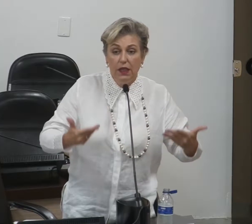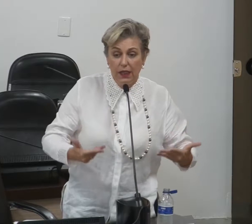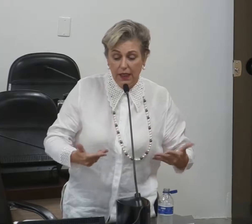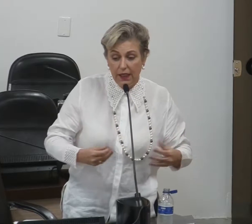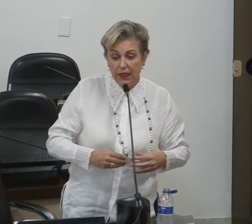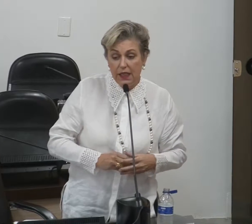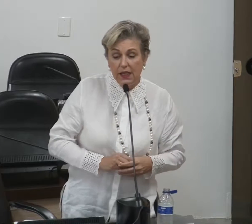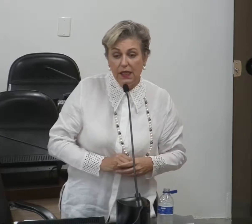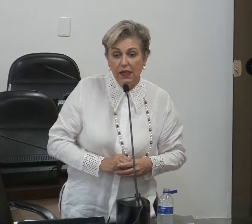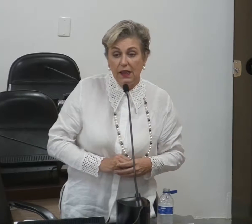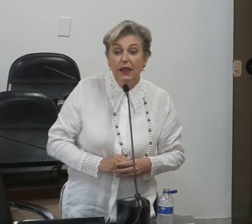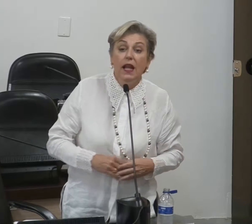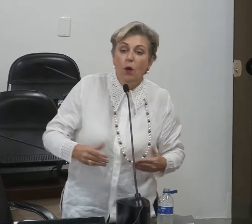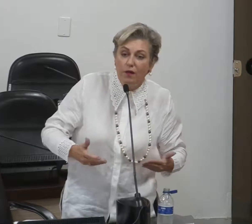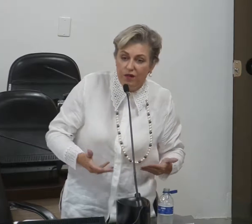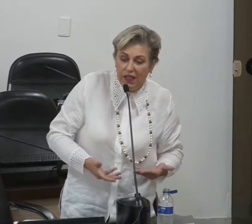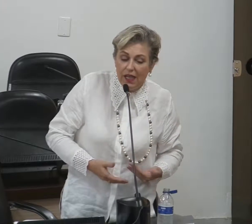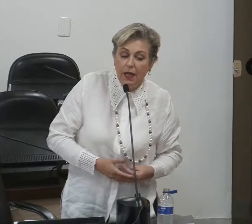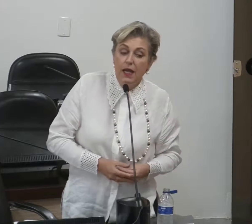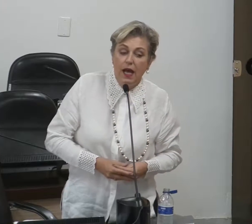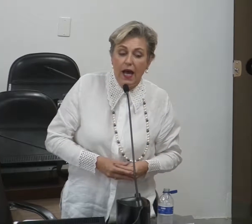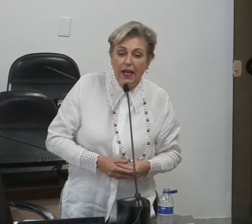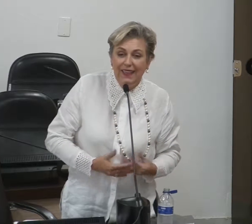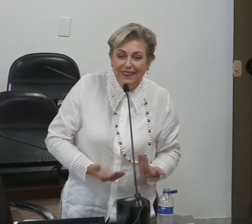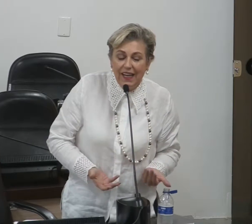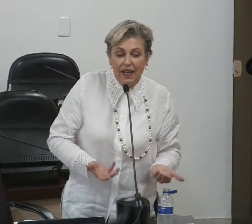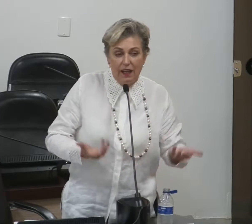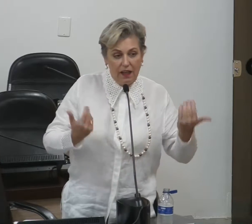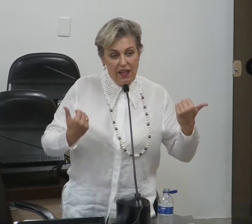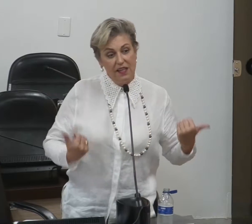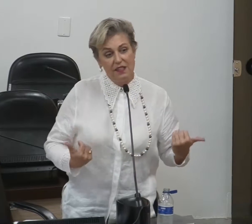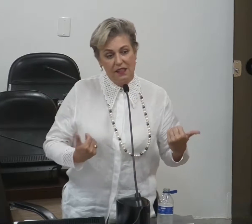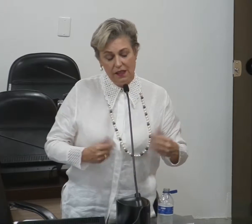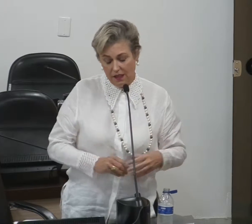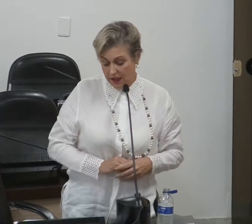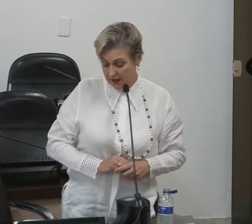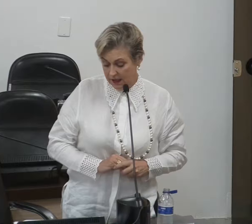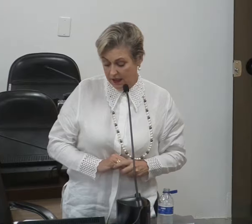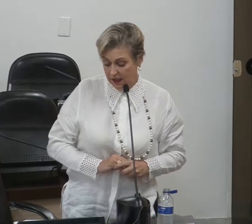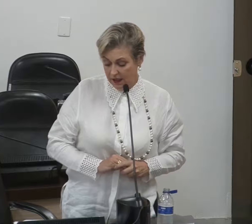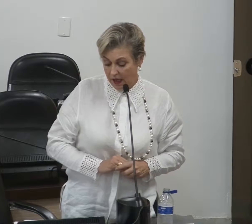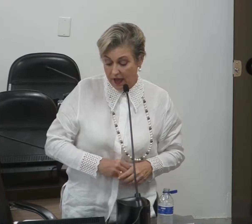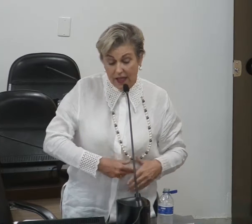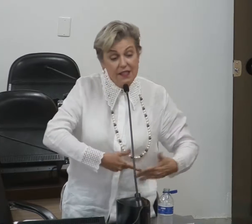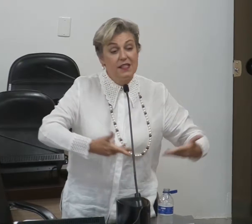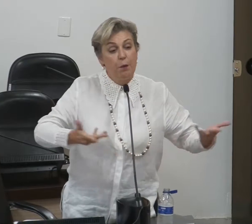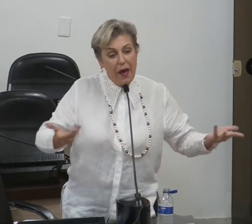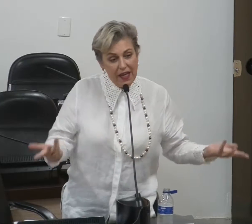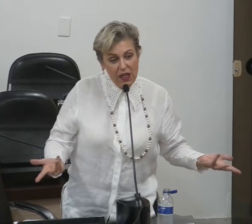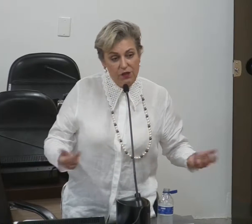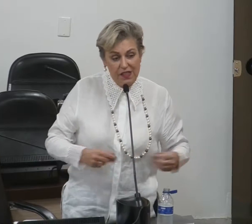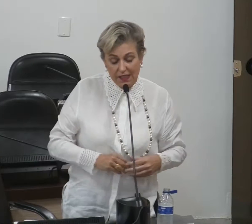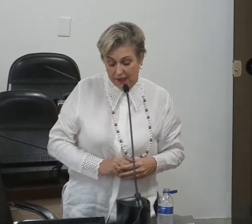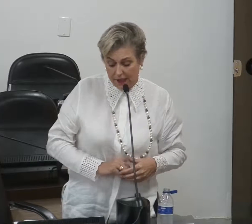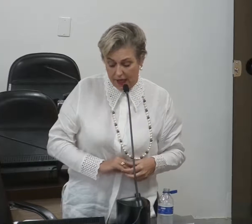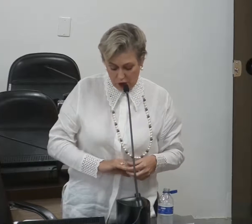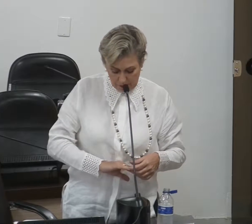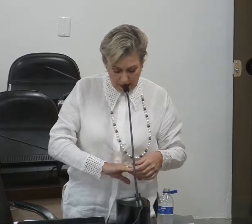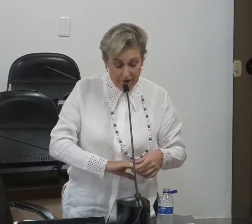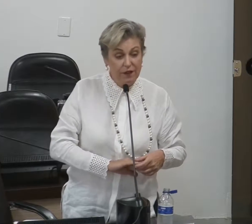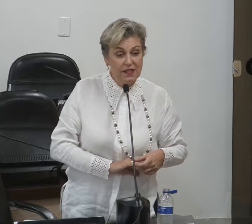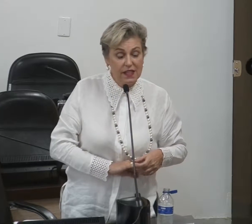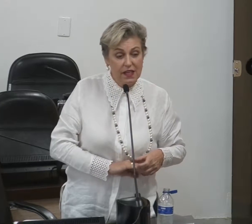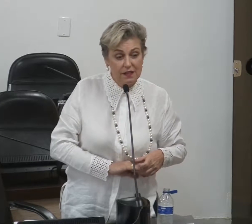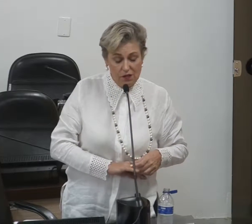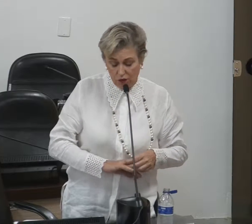gravação, e não havia ainda esses aparelhos necessários